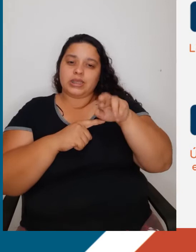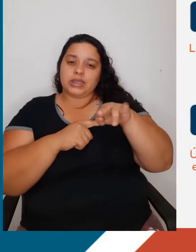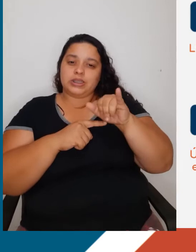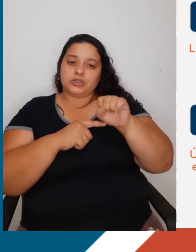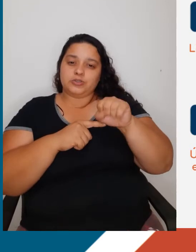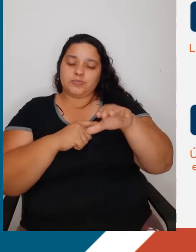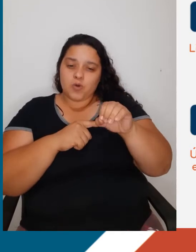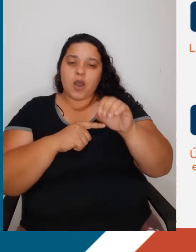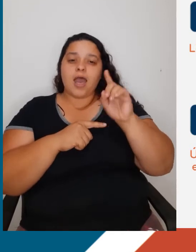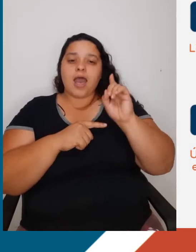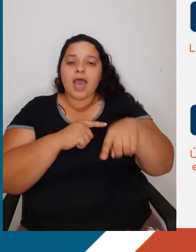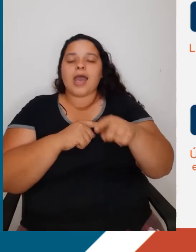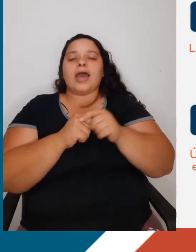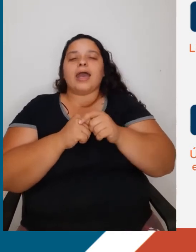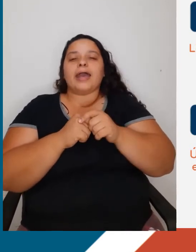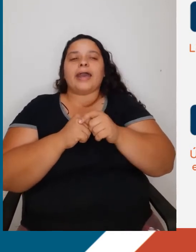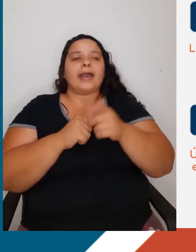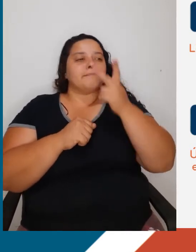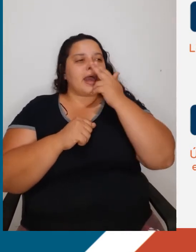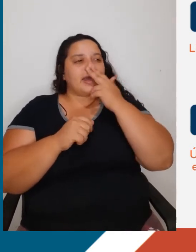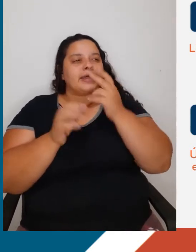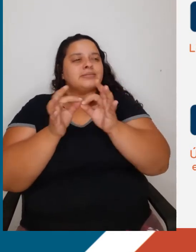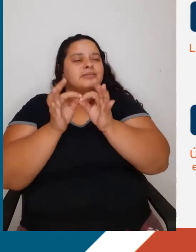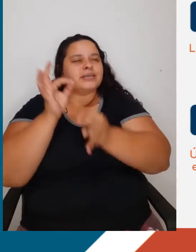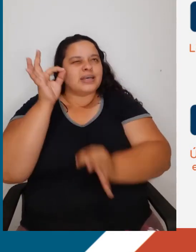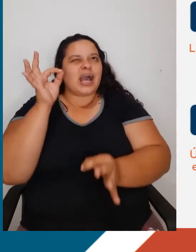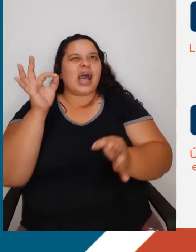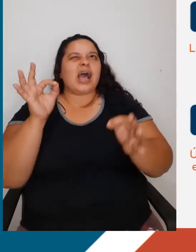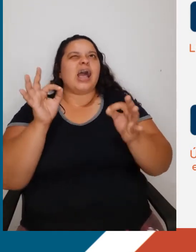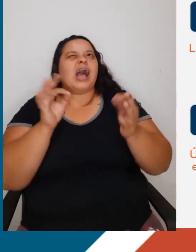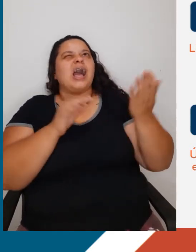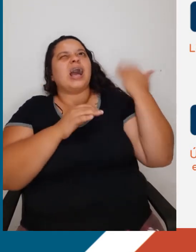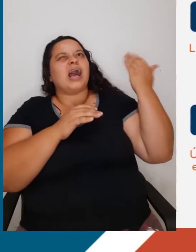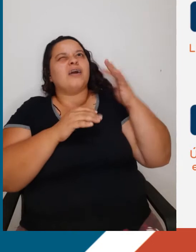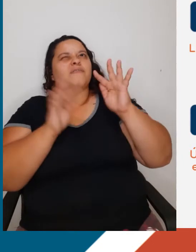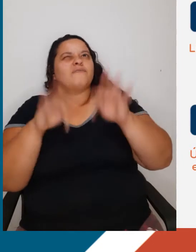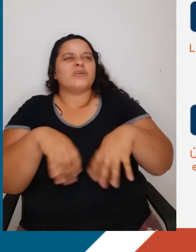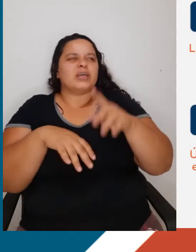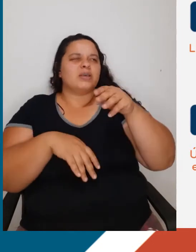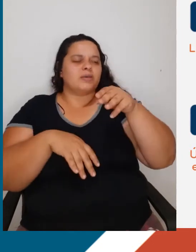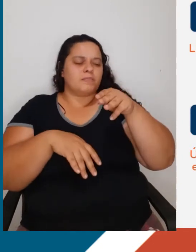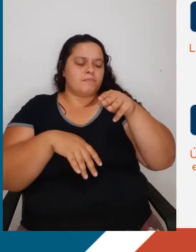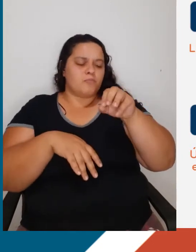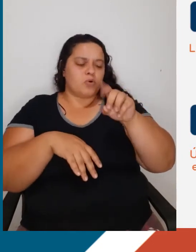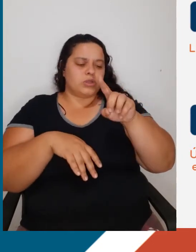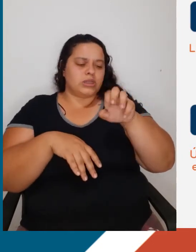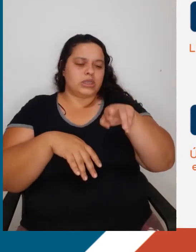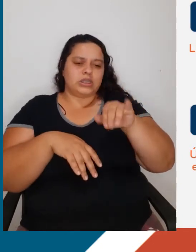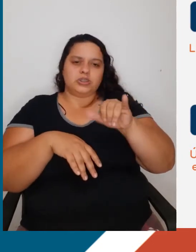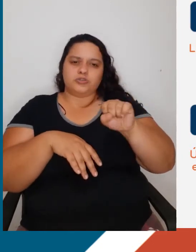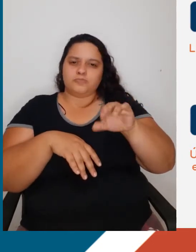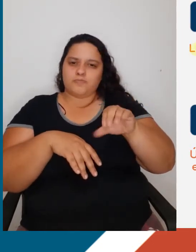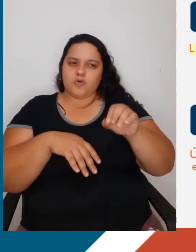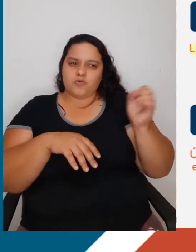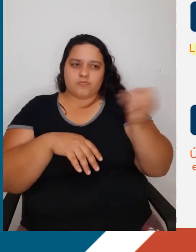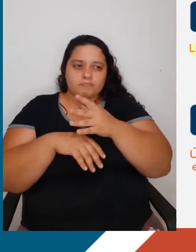relacionado à literatura desse período, como se fosse algo que se estende desde o fim do modernismo. Há muitos debates no ramo acadêmico sobre